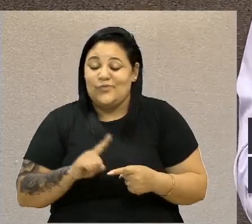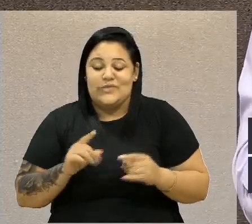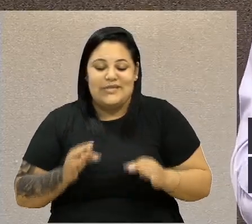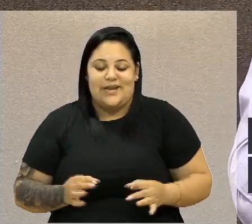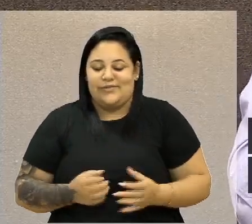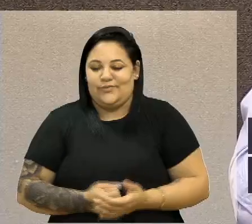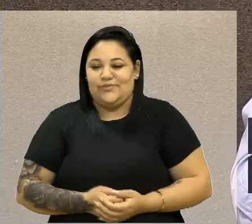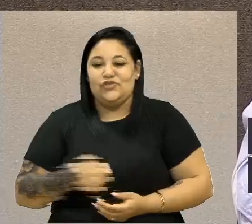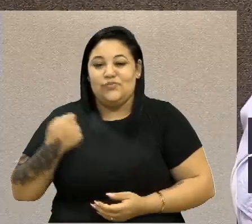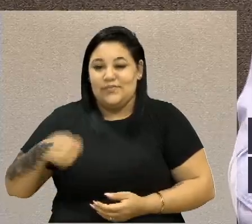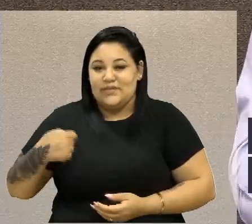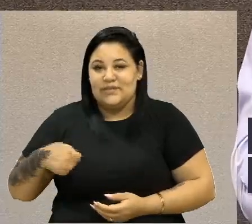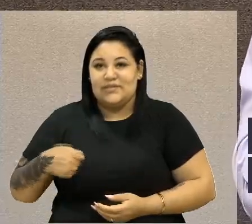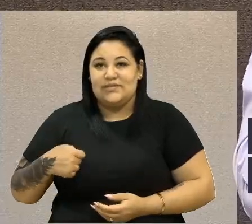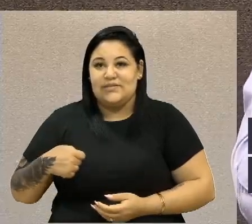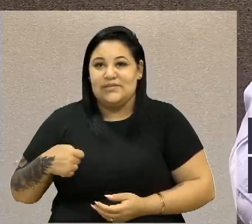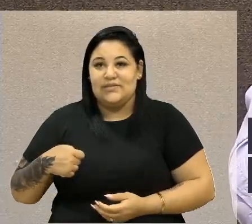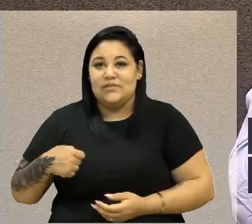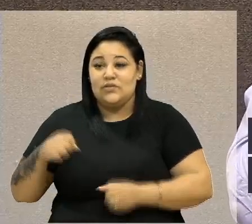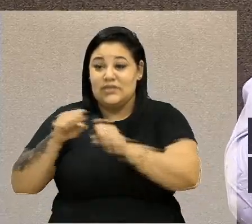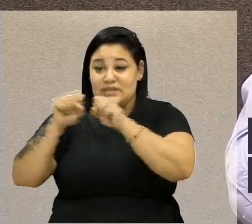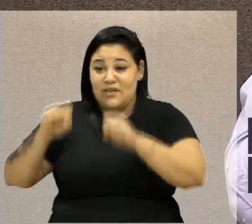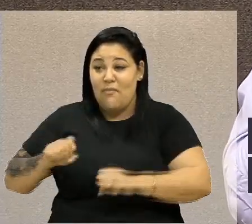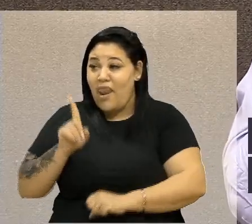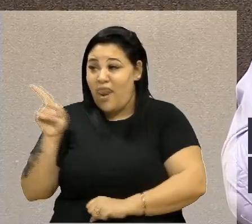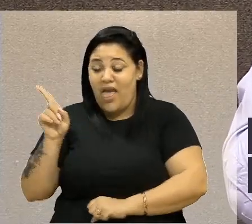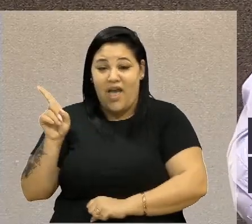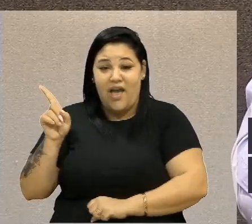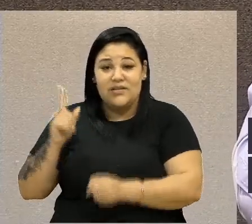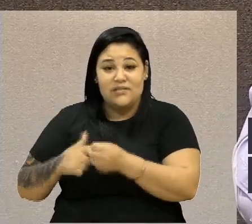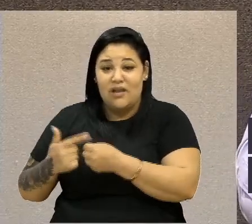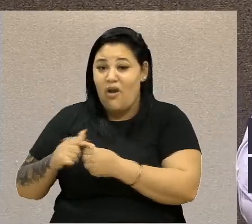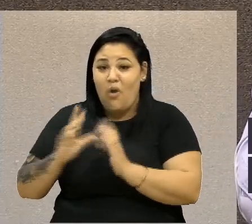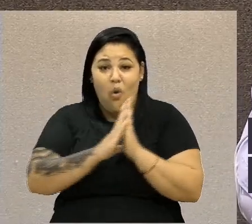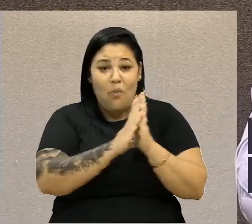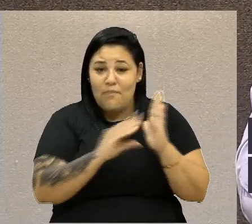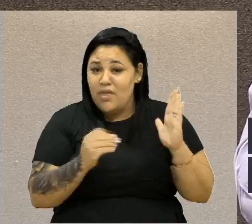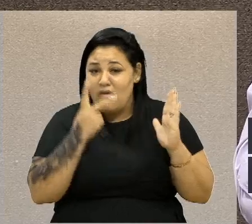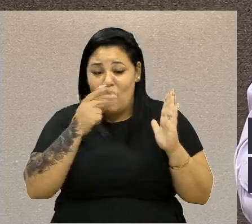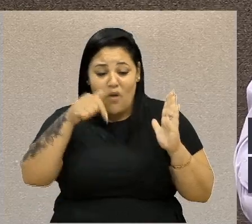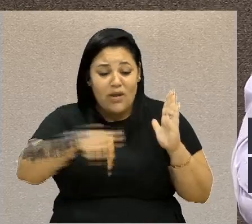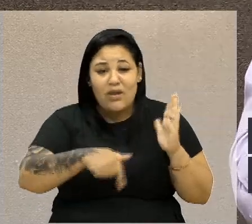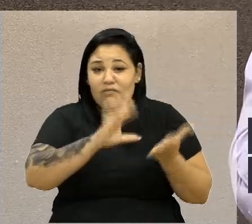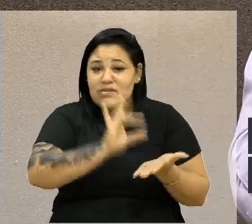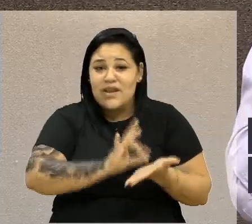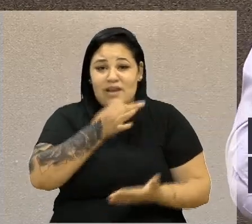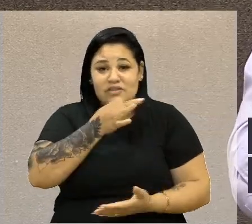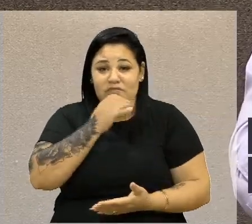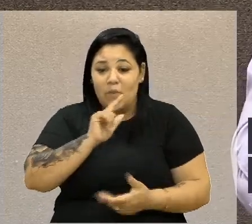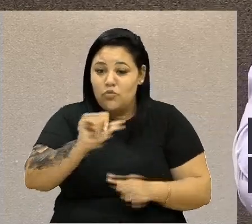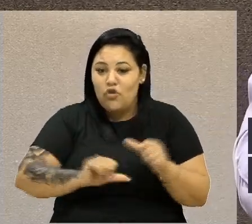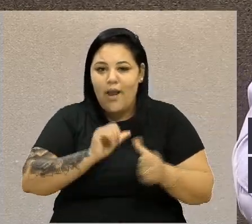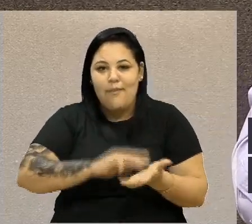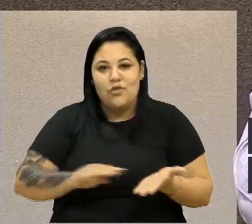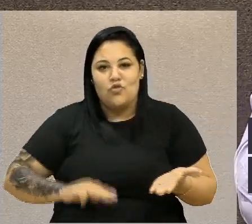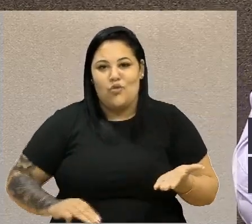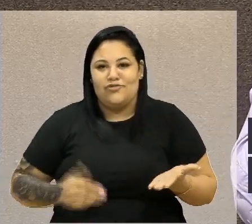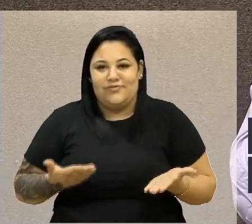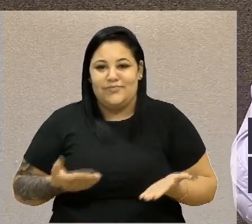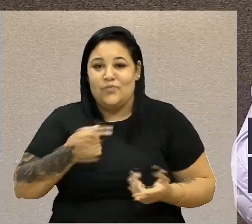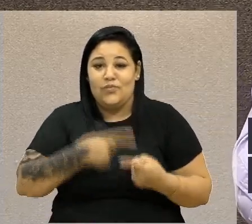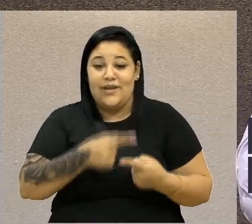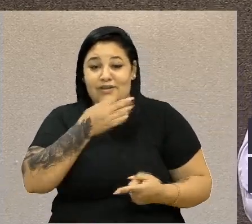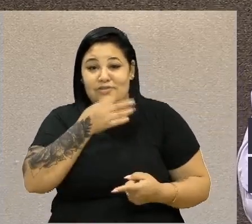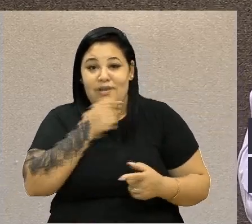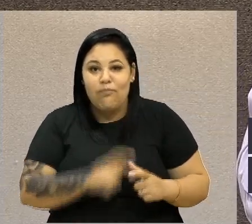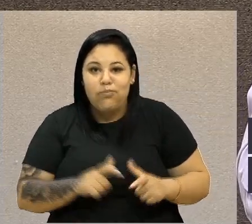trazer de lá. Traz de lá, se o sistema de lá funciona, copia e implanta em Caxias. Vamos mudar a metodologia. Caxias é uma cidade